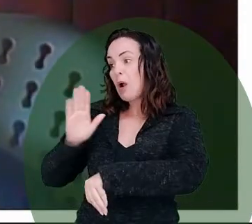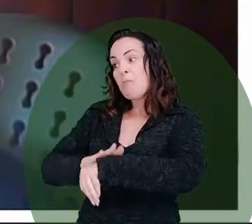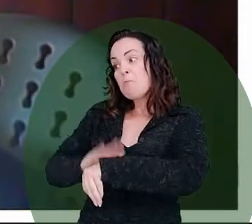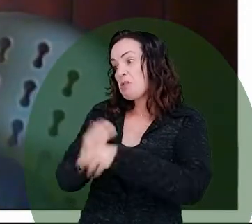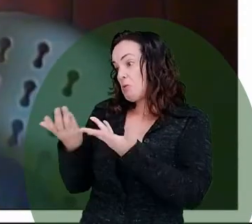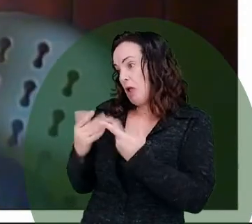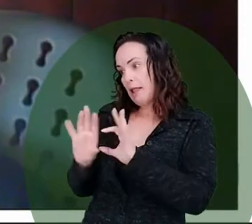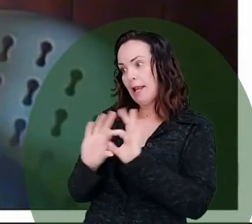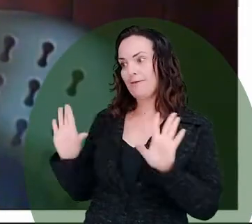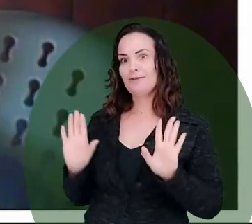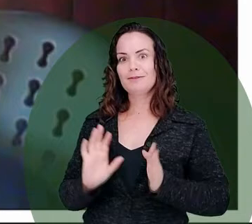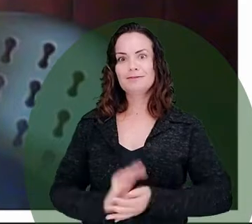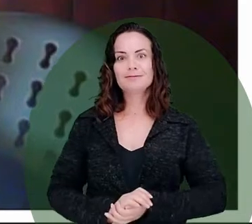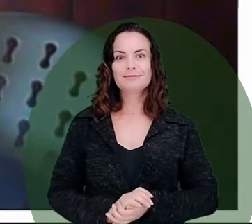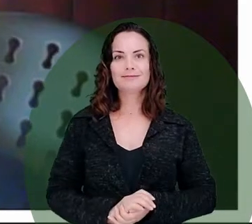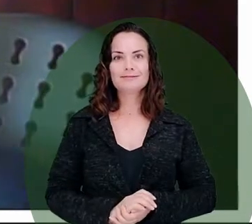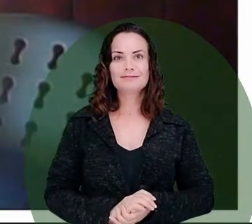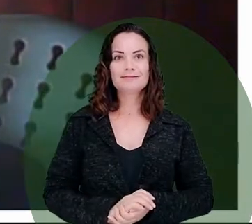quiser.